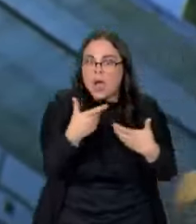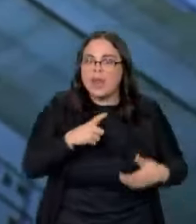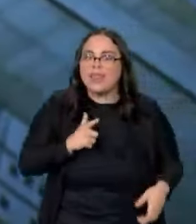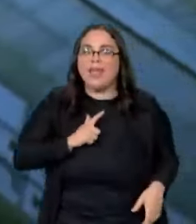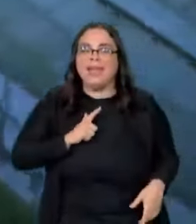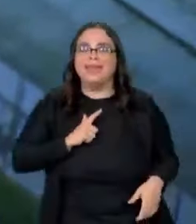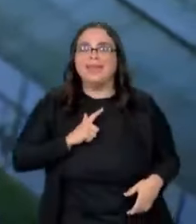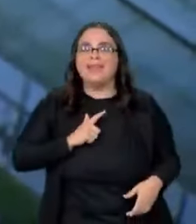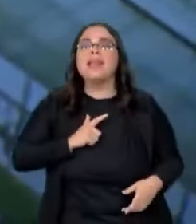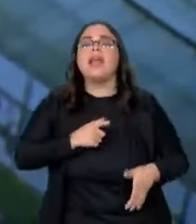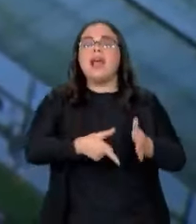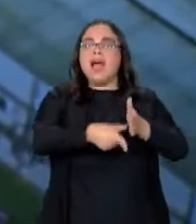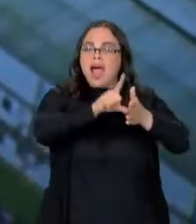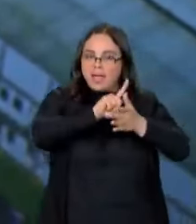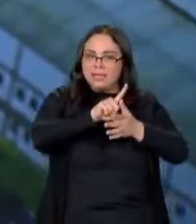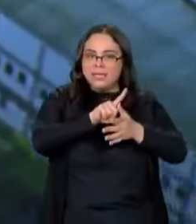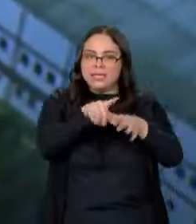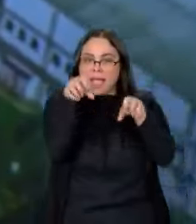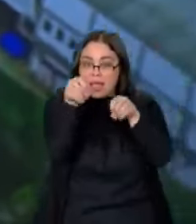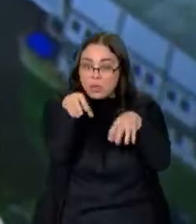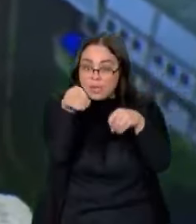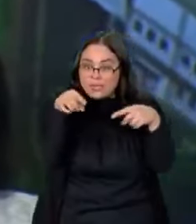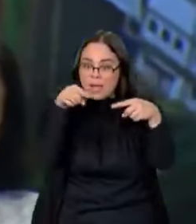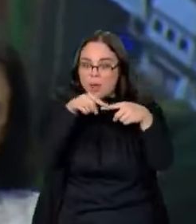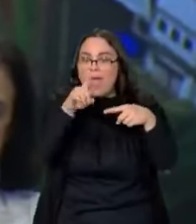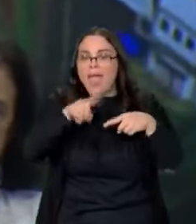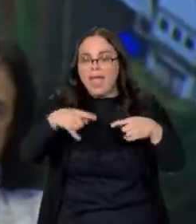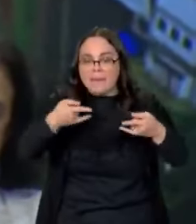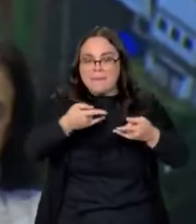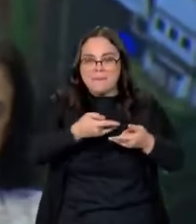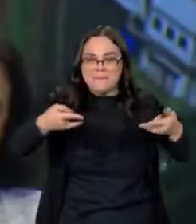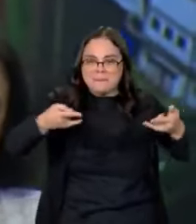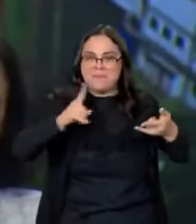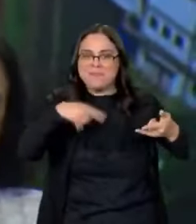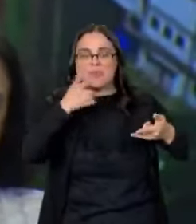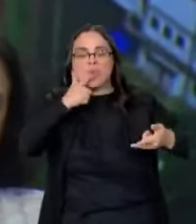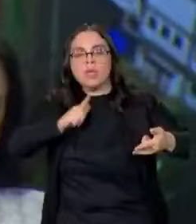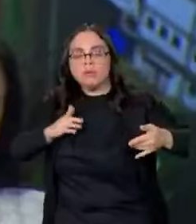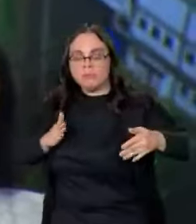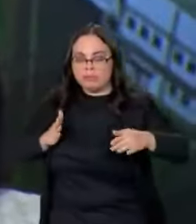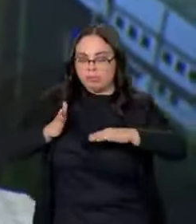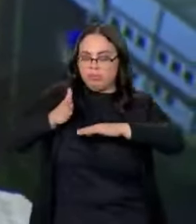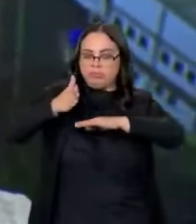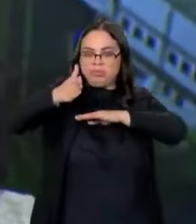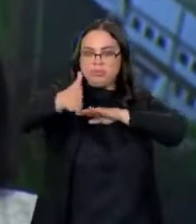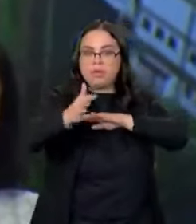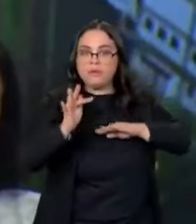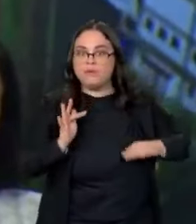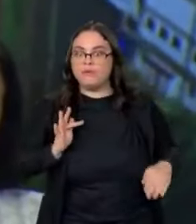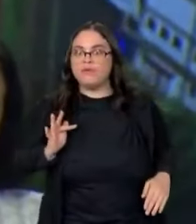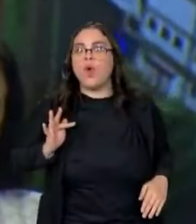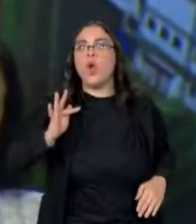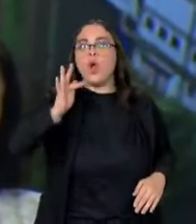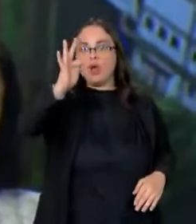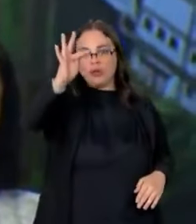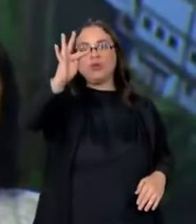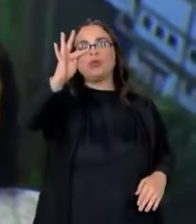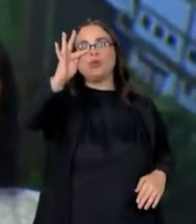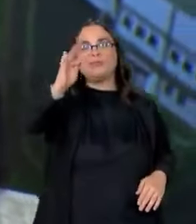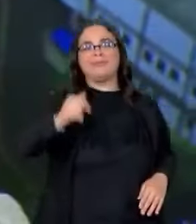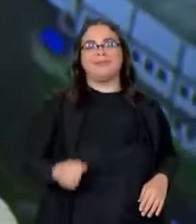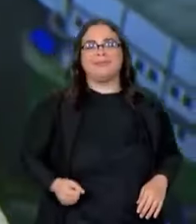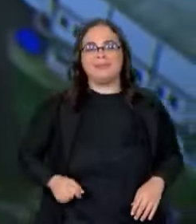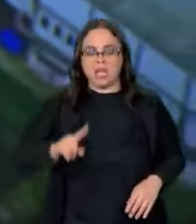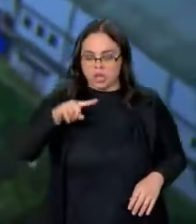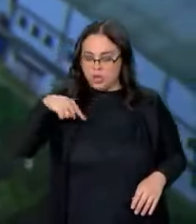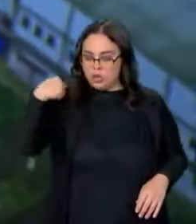Educação é, na verdade, o passaporte que a gente pode garantir para o futuro desse país. E como todos